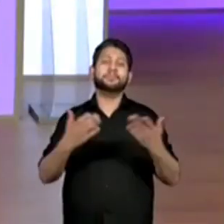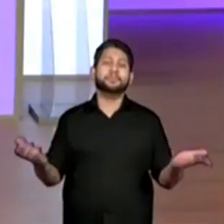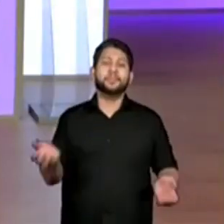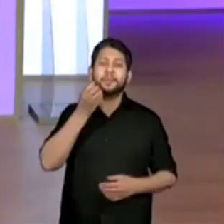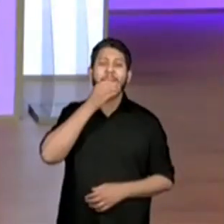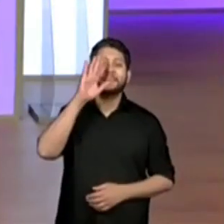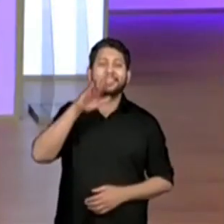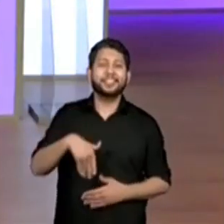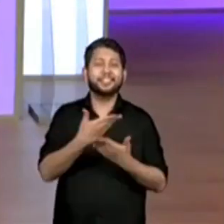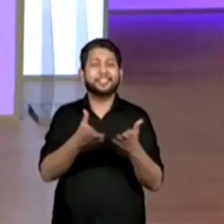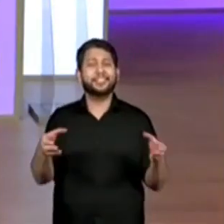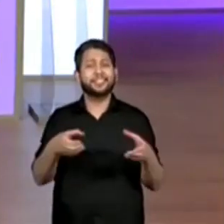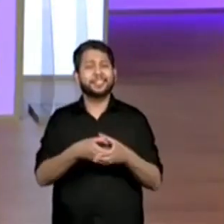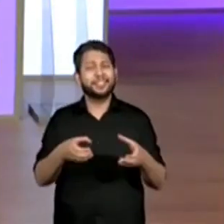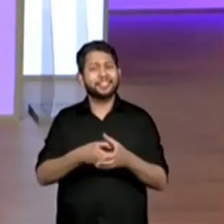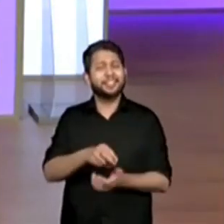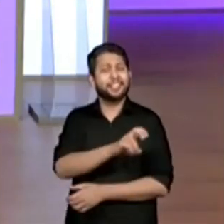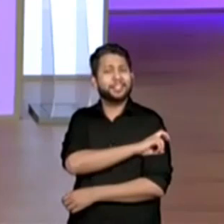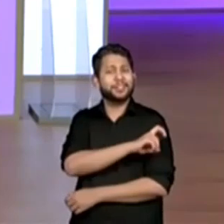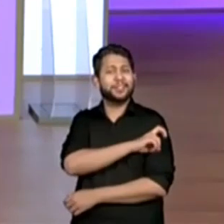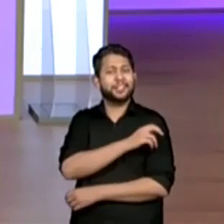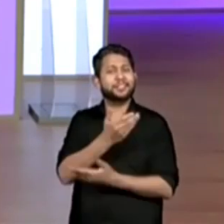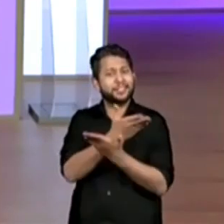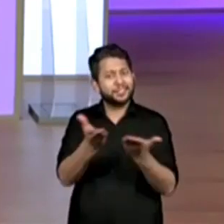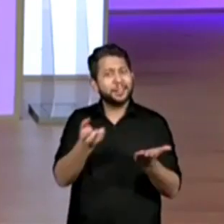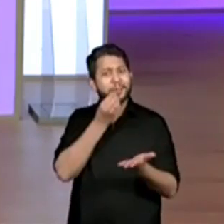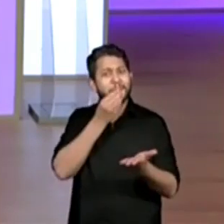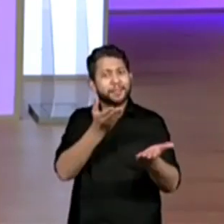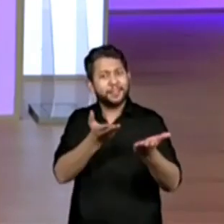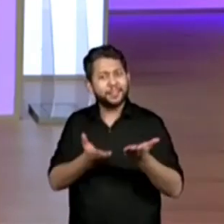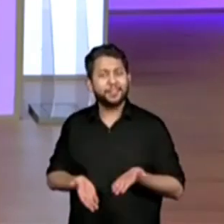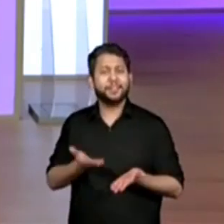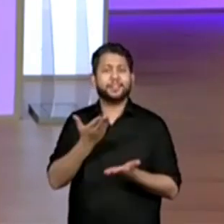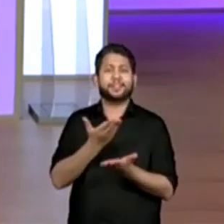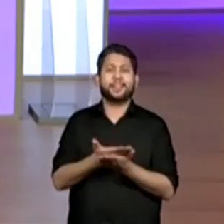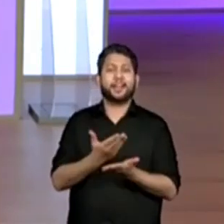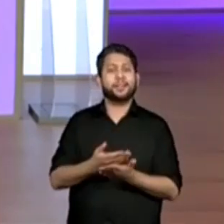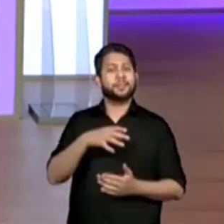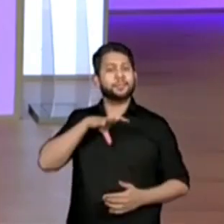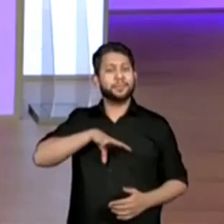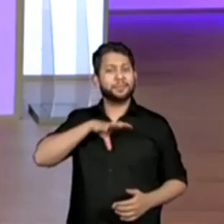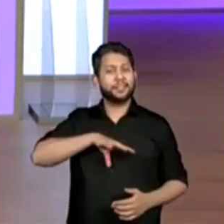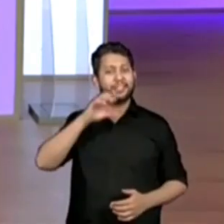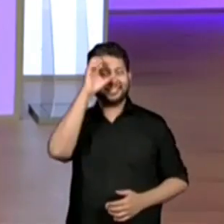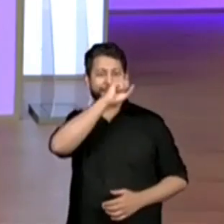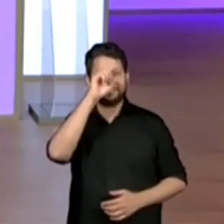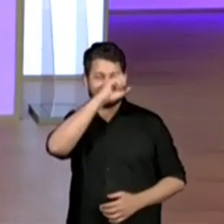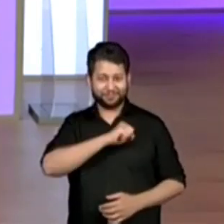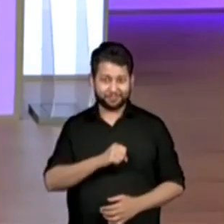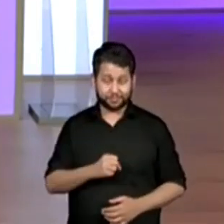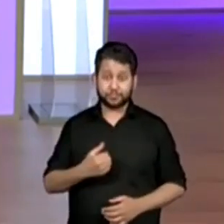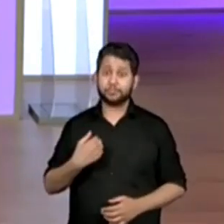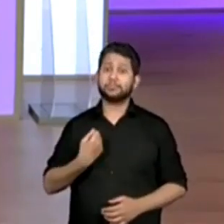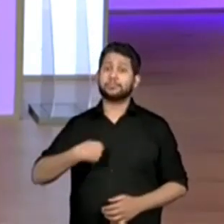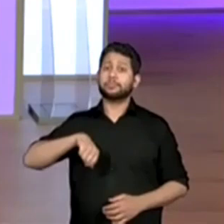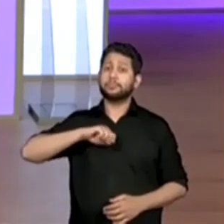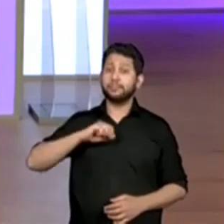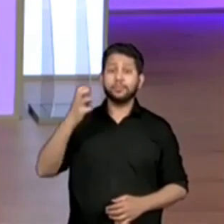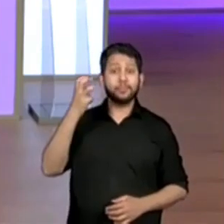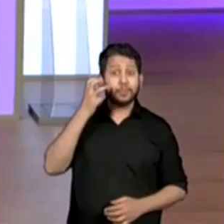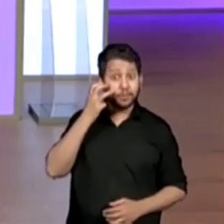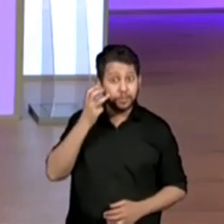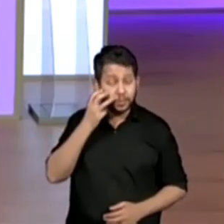Boa tarde, galerinha do quinto ano. Sejam todos muito bem-vindos à nossa aula de língua portuguesa. Eu sou a professora Regiane